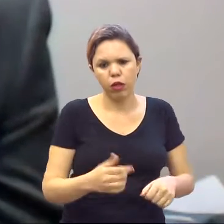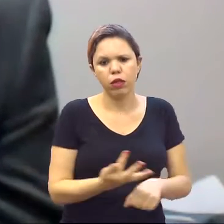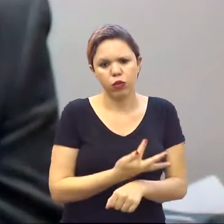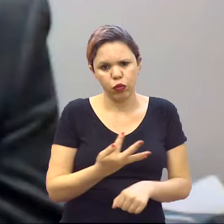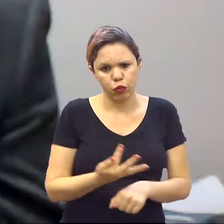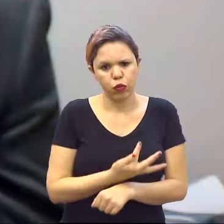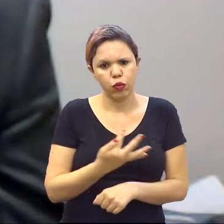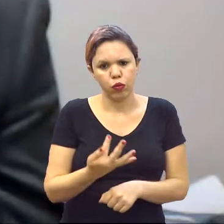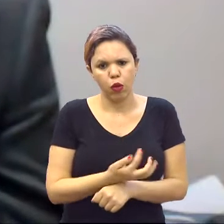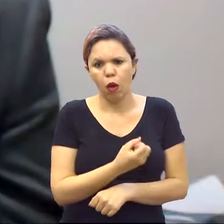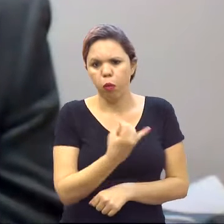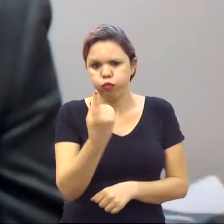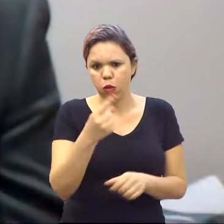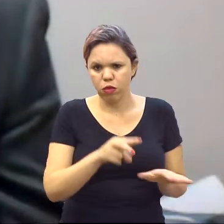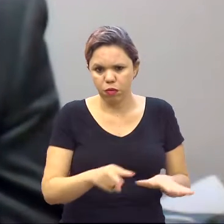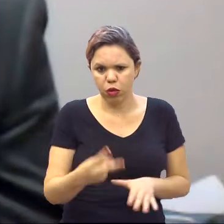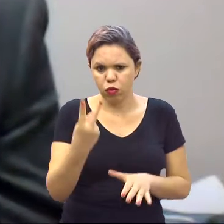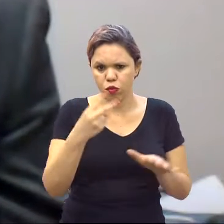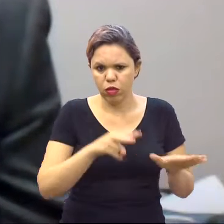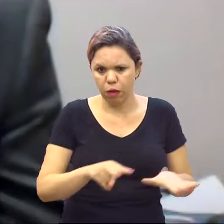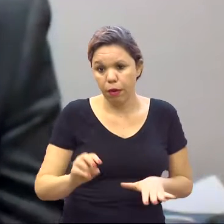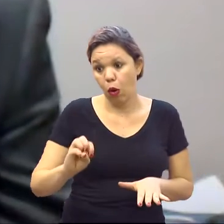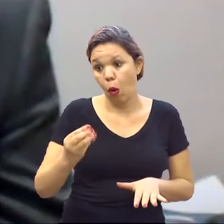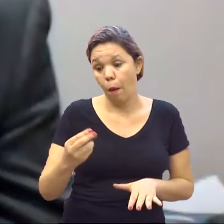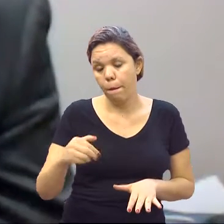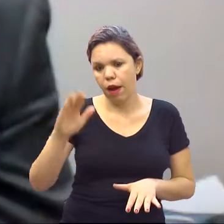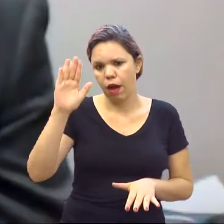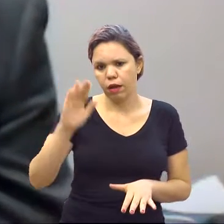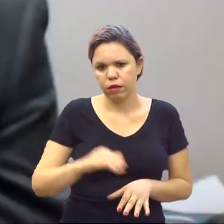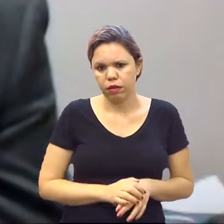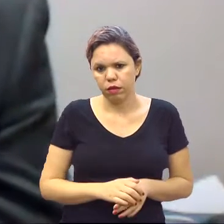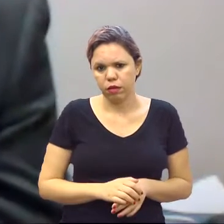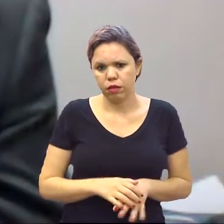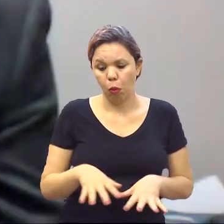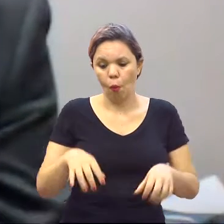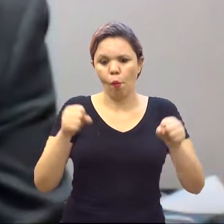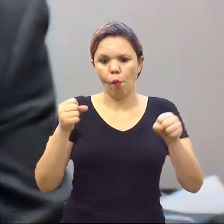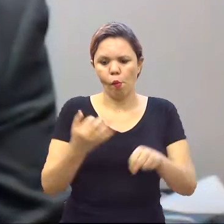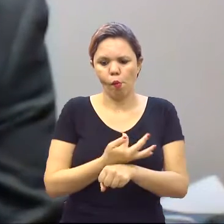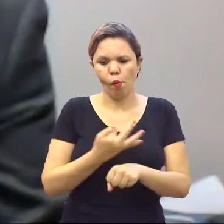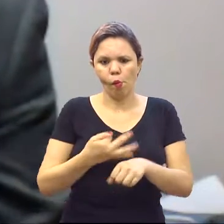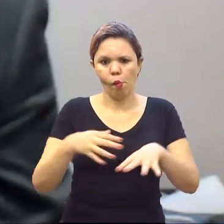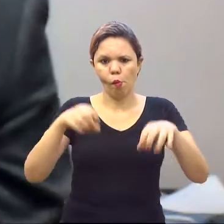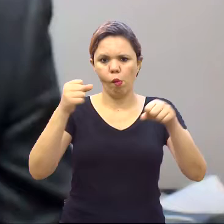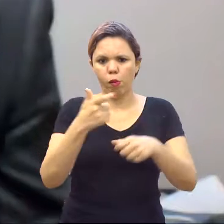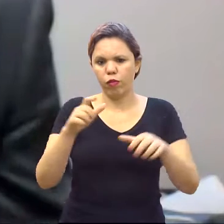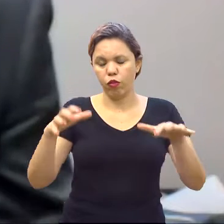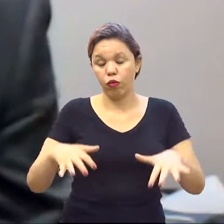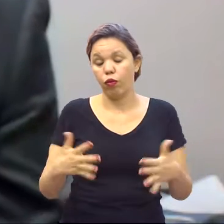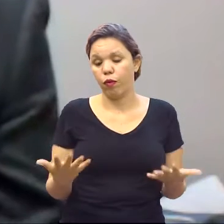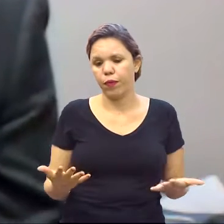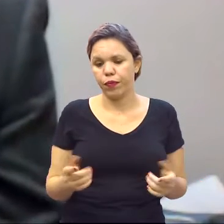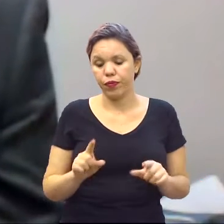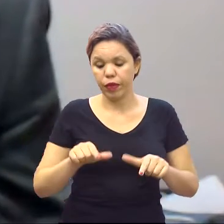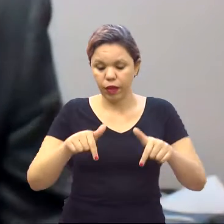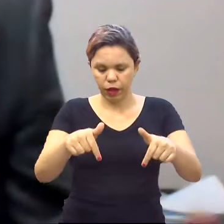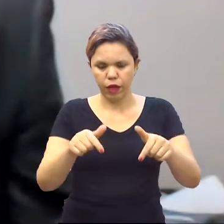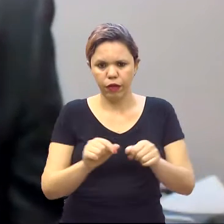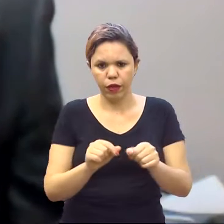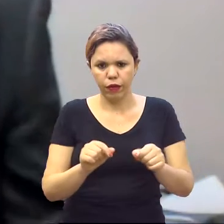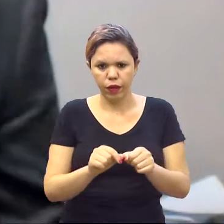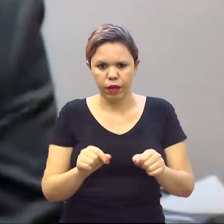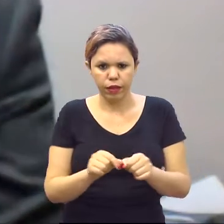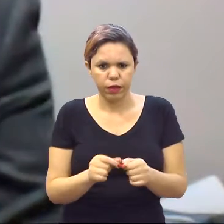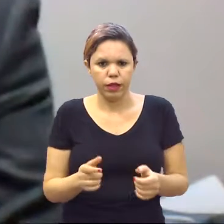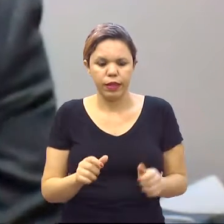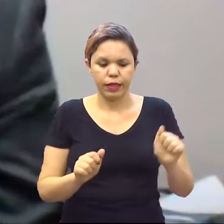possam suportar por uma semana, 2 semanas ou mais, uma estiagem mais prolongada. Então, são ações